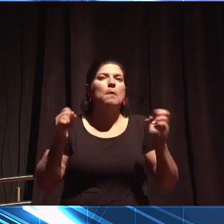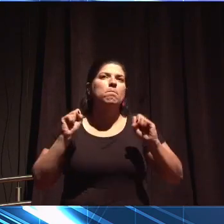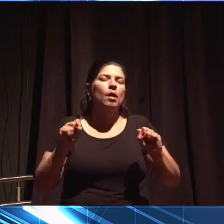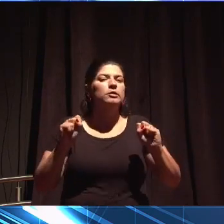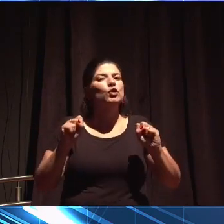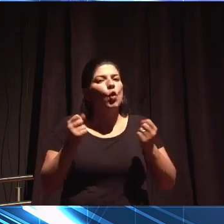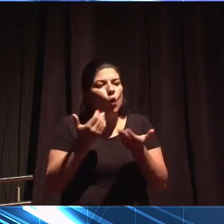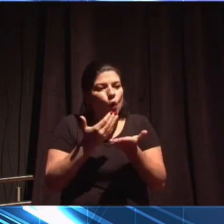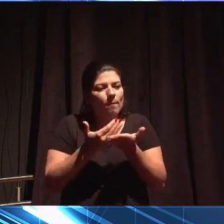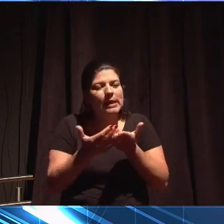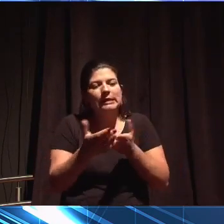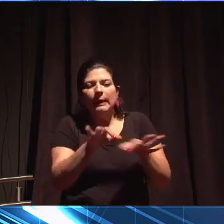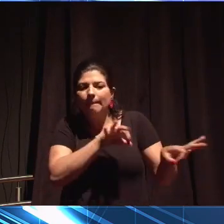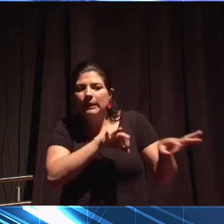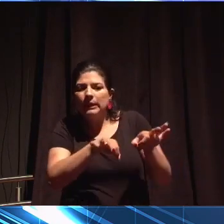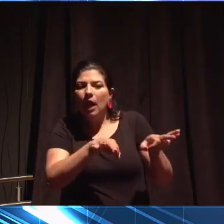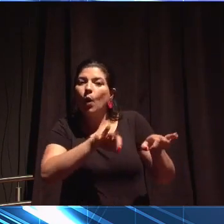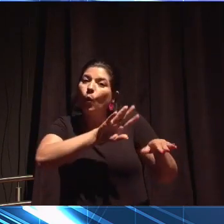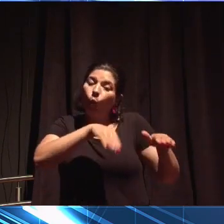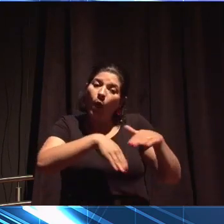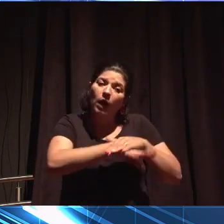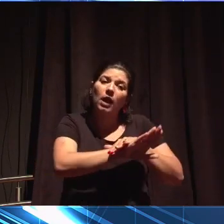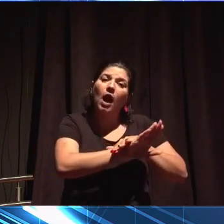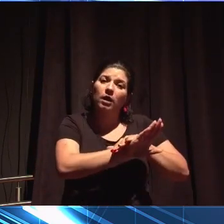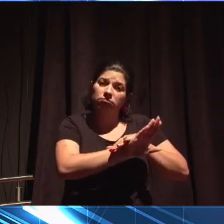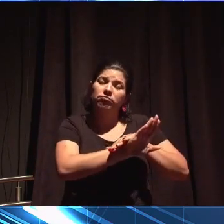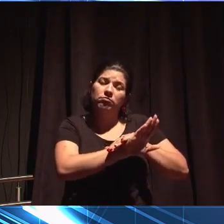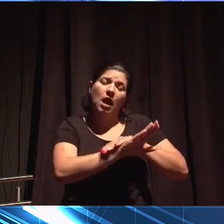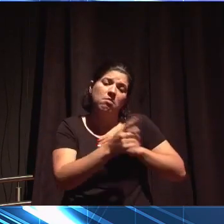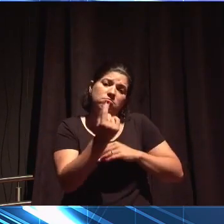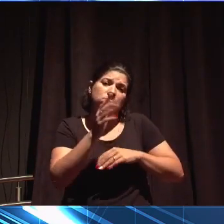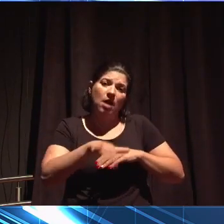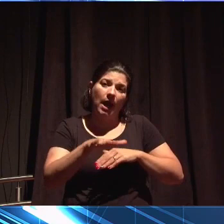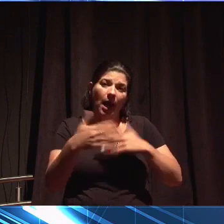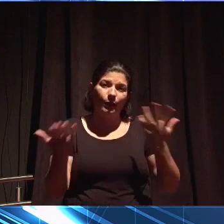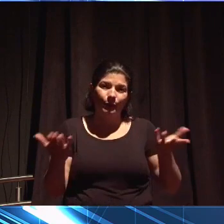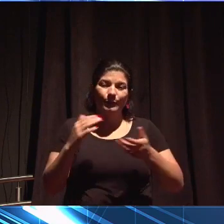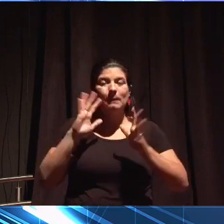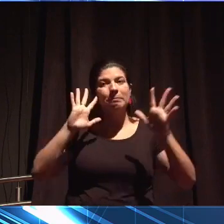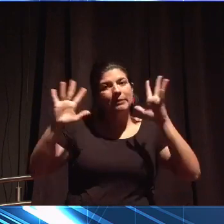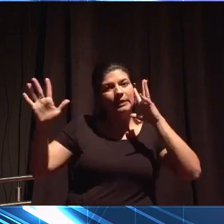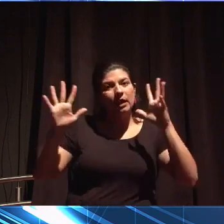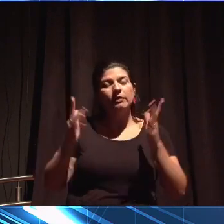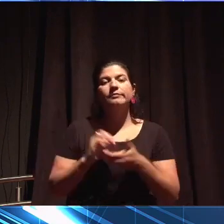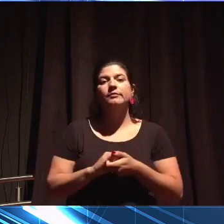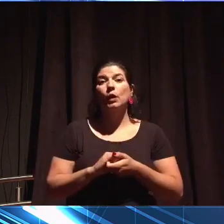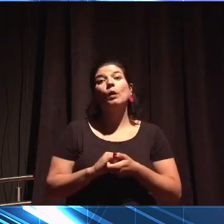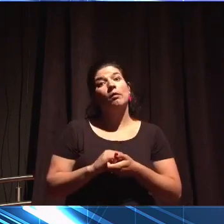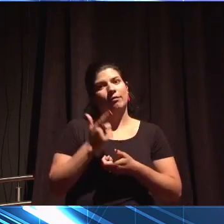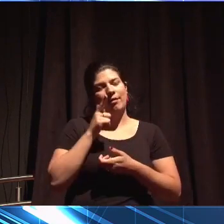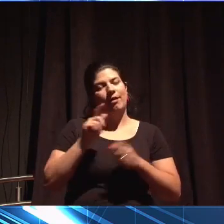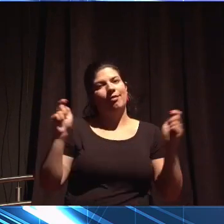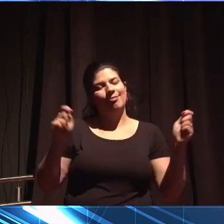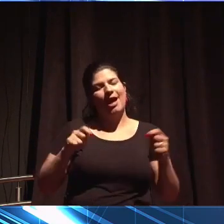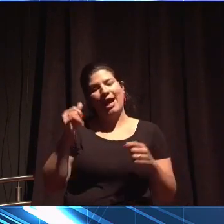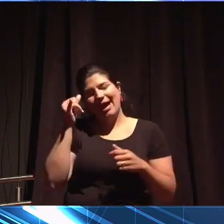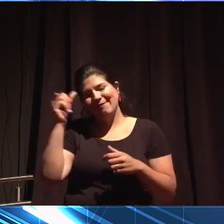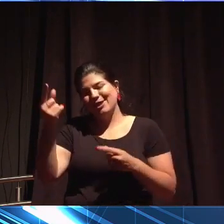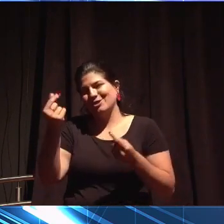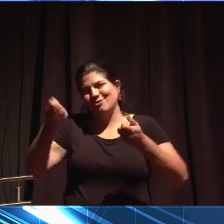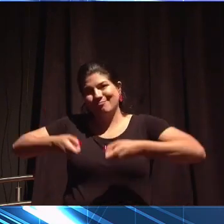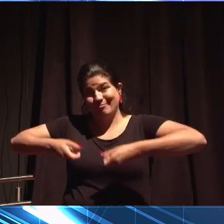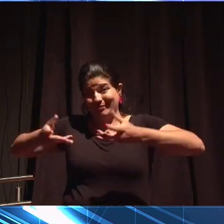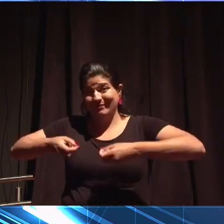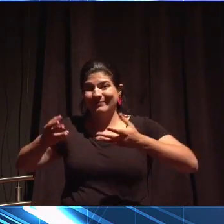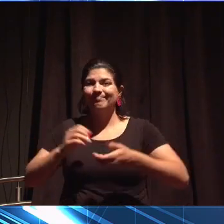começar a movimentar para classes de armazenamento mais baratas. E, com isso, a gente vai já deixando de gastar grana, né? Exato. Uma